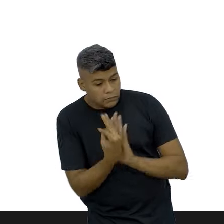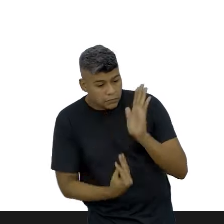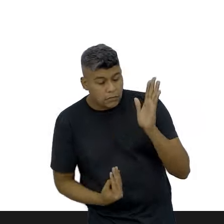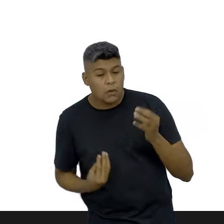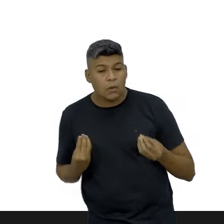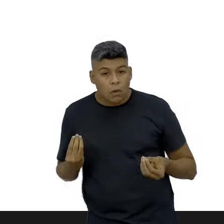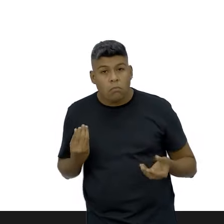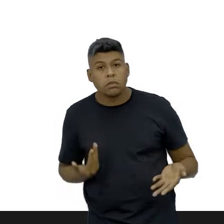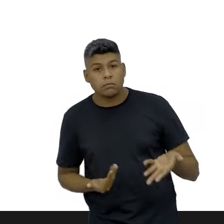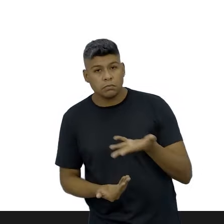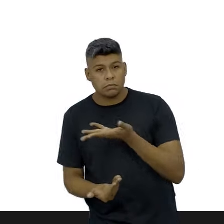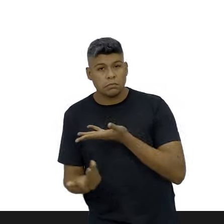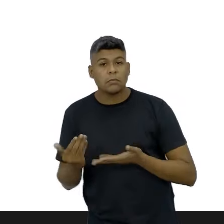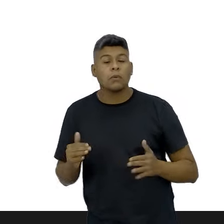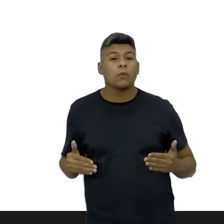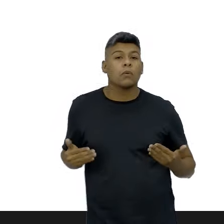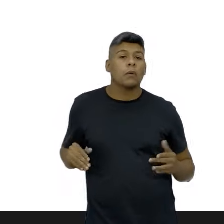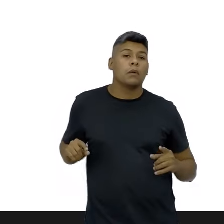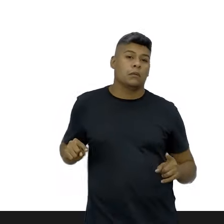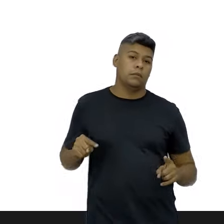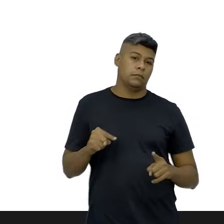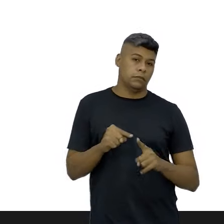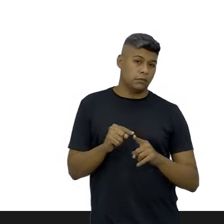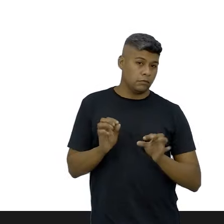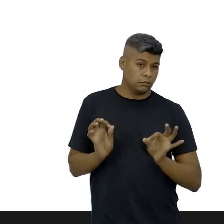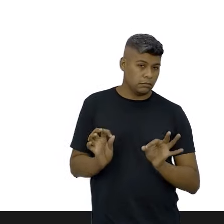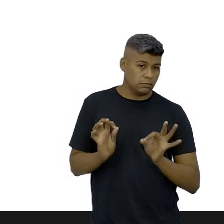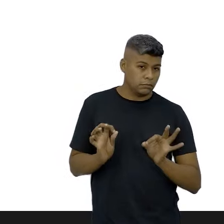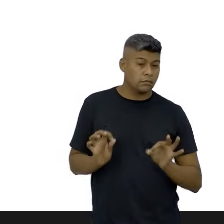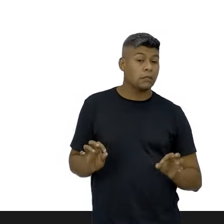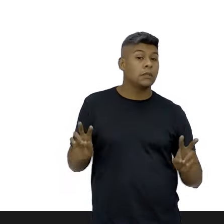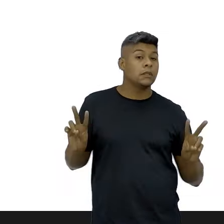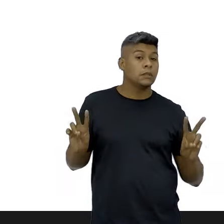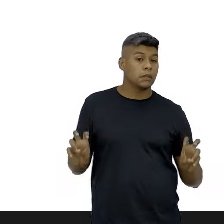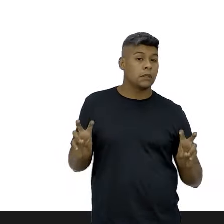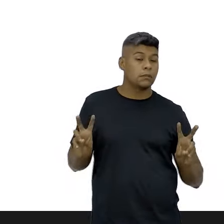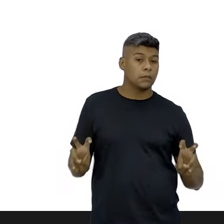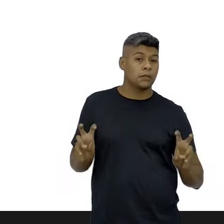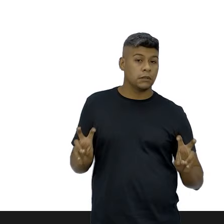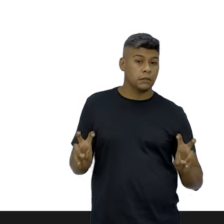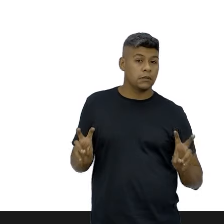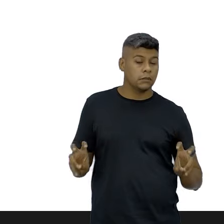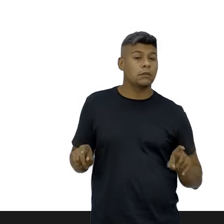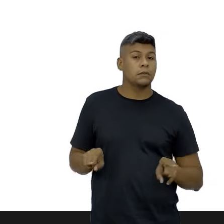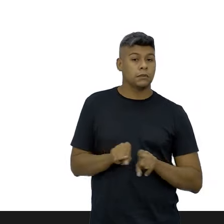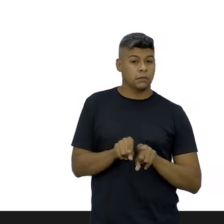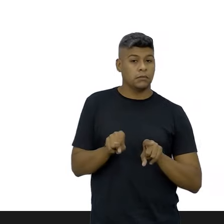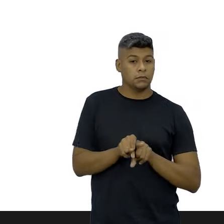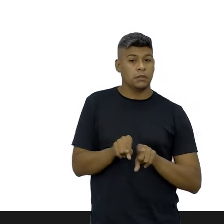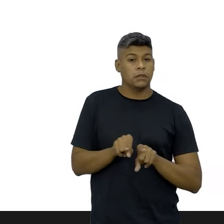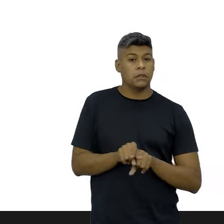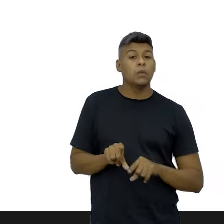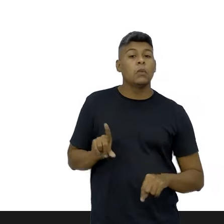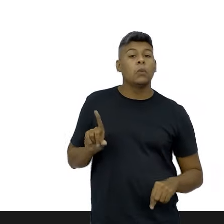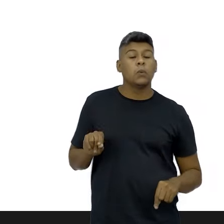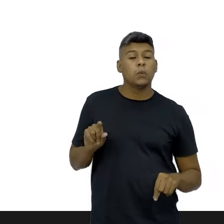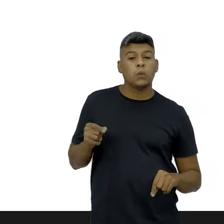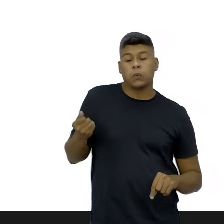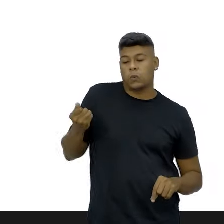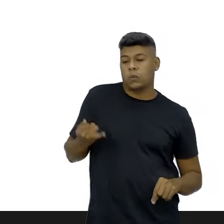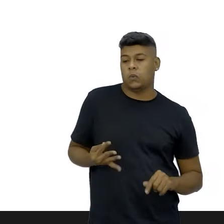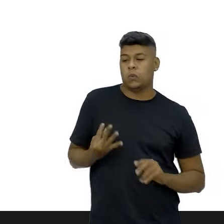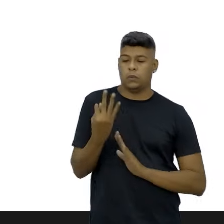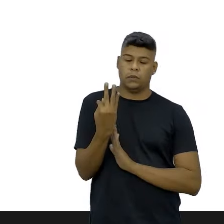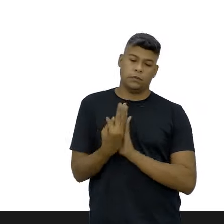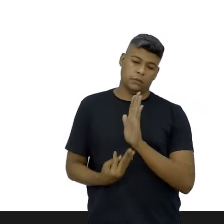vai circular, com qual finalidade, não é? E o tema e o assunto, né? Ou seja, sobre o que trata o meu texto,